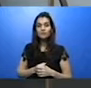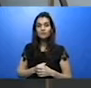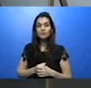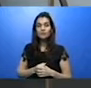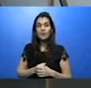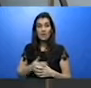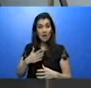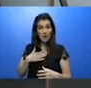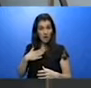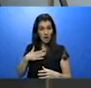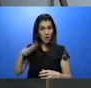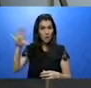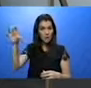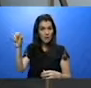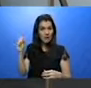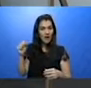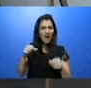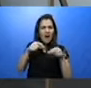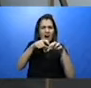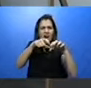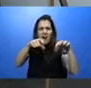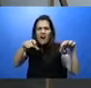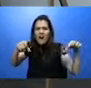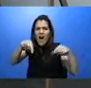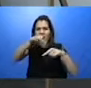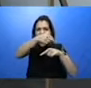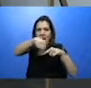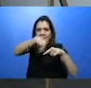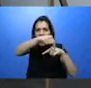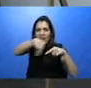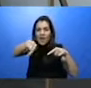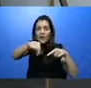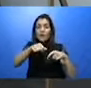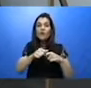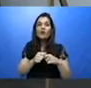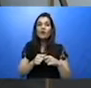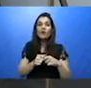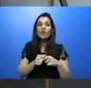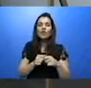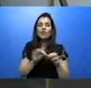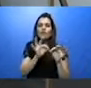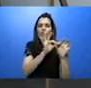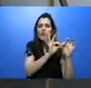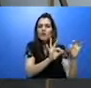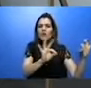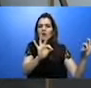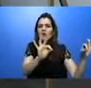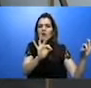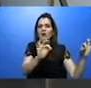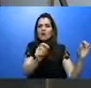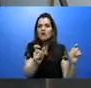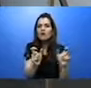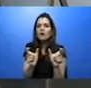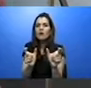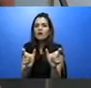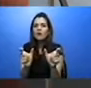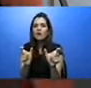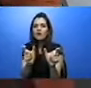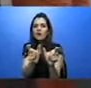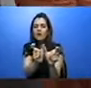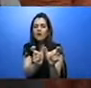Se eu pegasse a régua e fosse medir aqui a minha corda de 1 metro, olha só que interessante. Eu